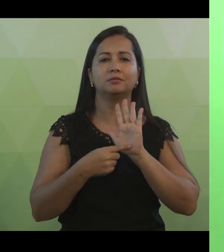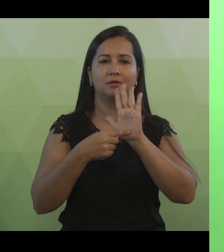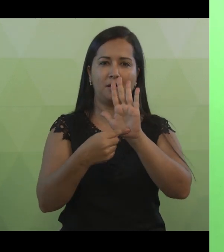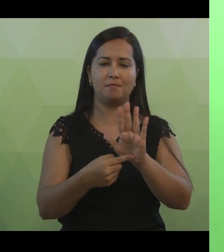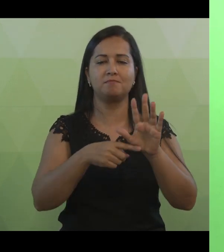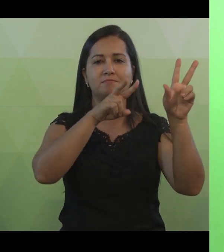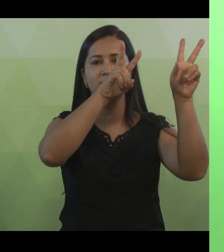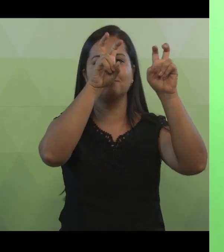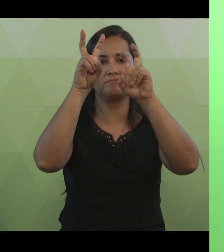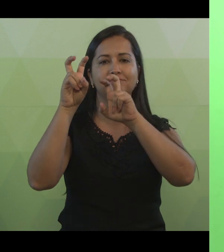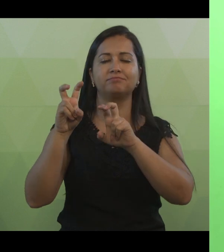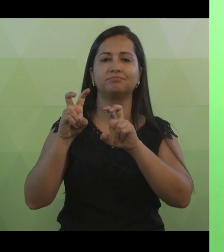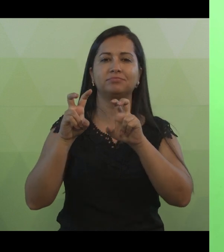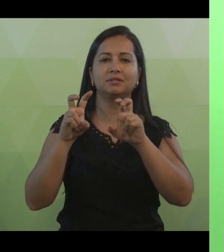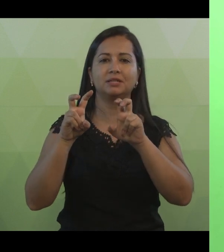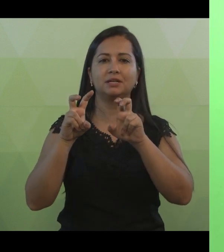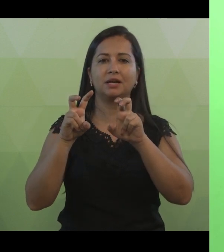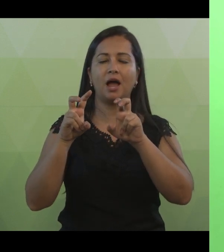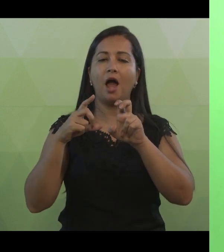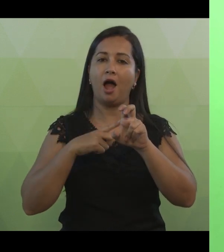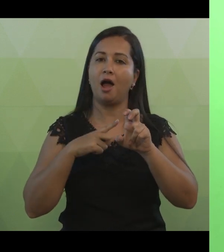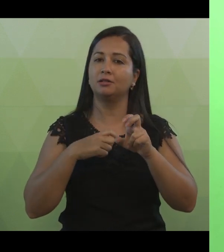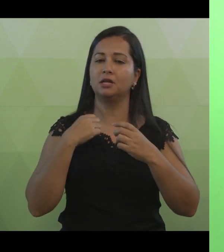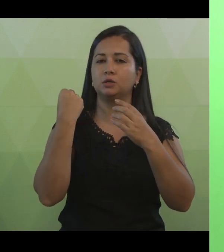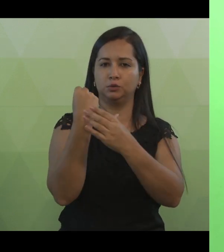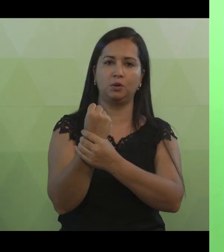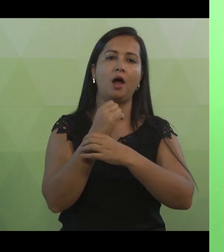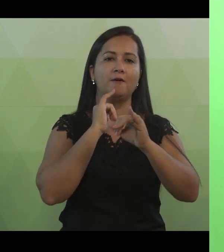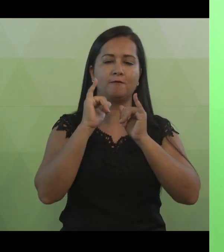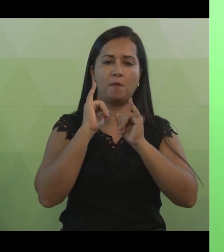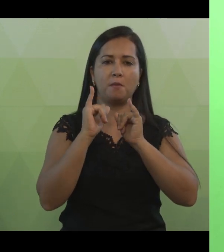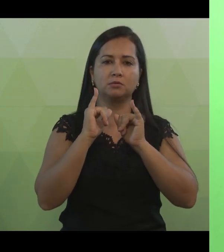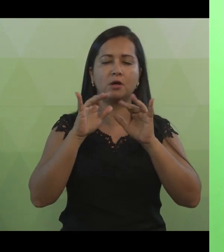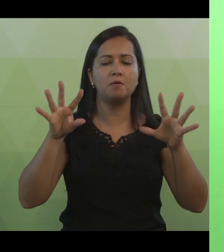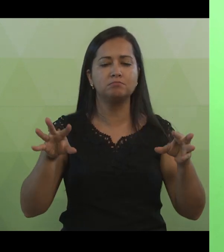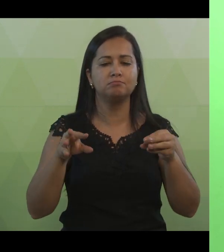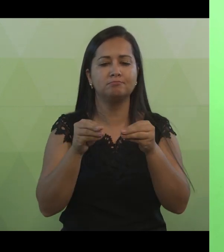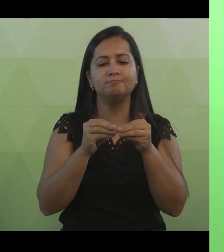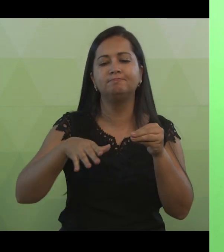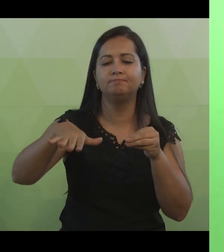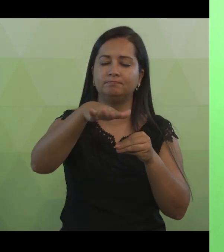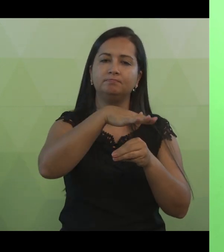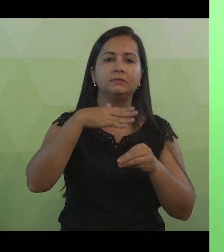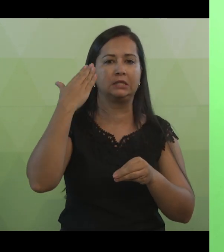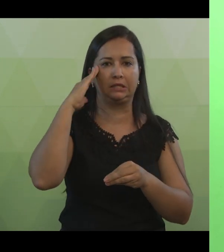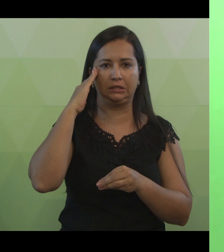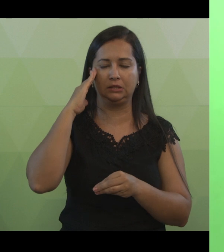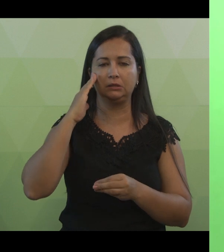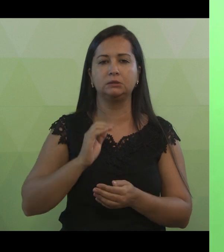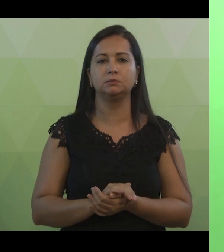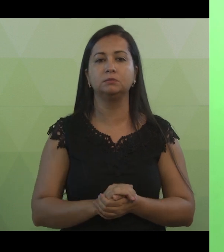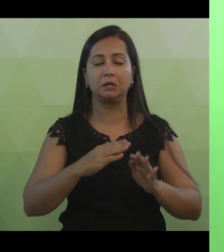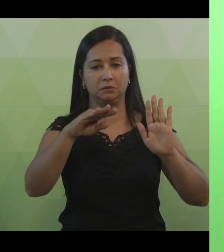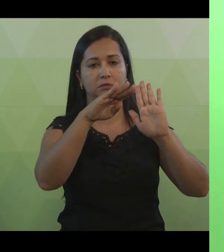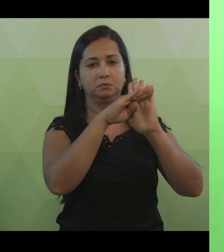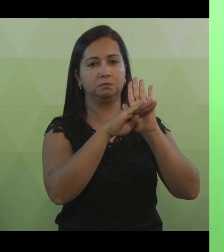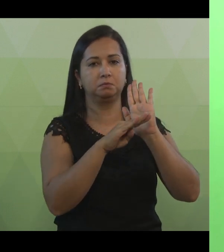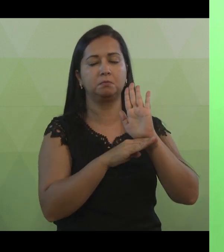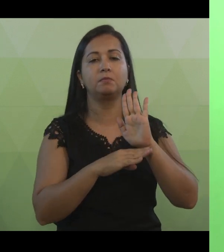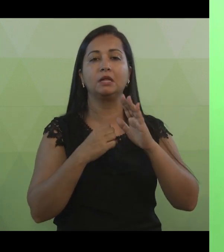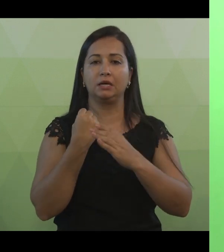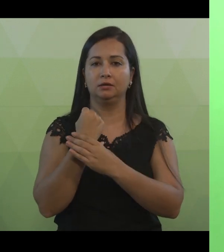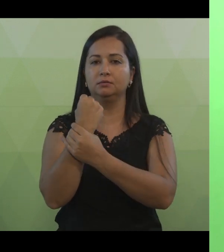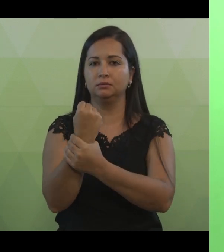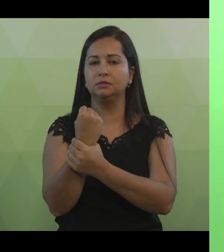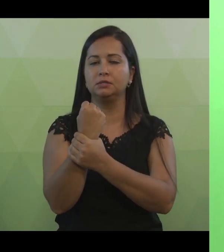importantes relacionados à segurança da informação, de forma ampla e objetiva. Os conceitos e princípios envolvidos na área de segurança da